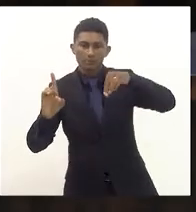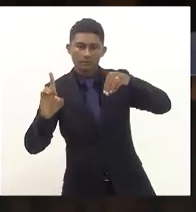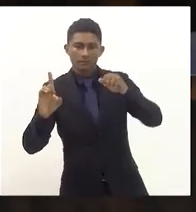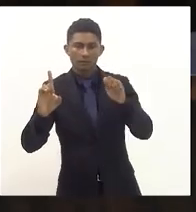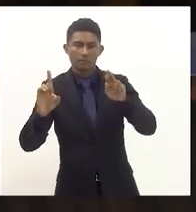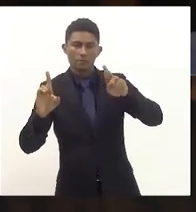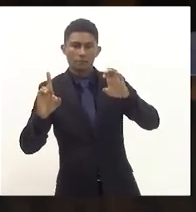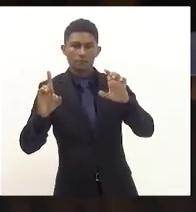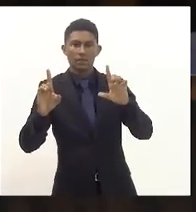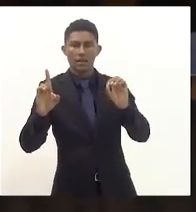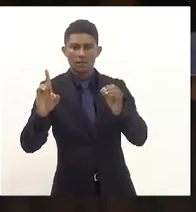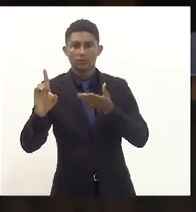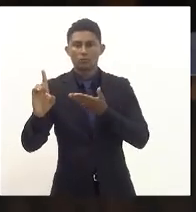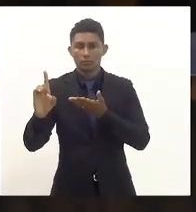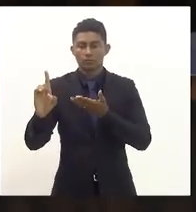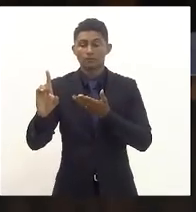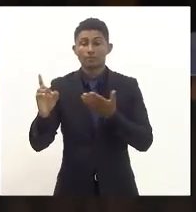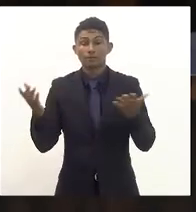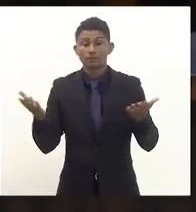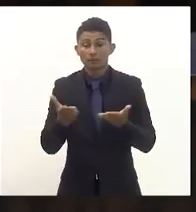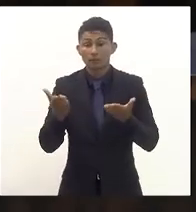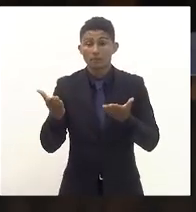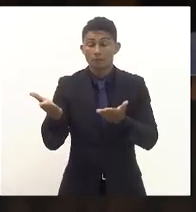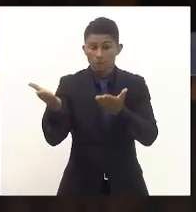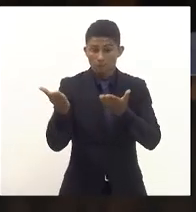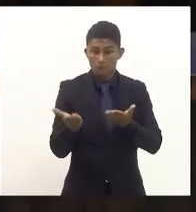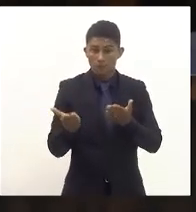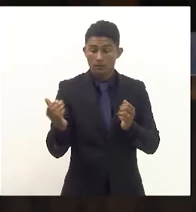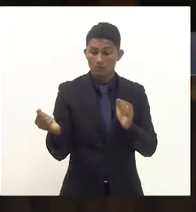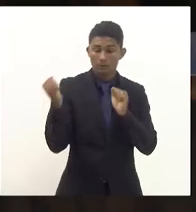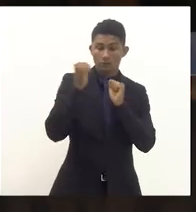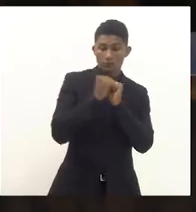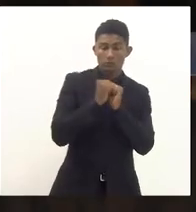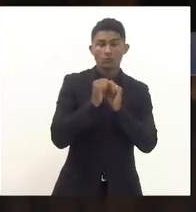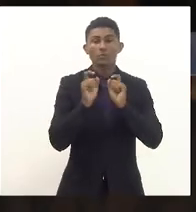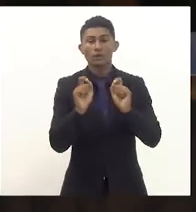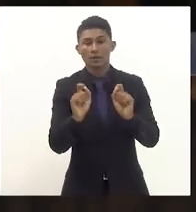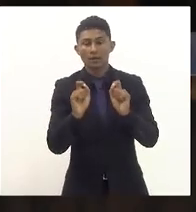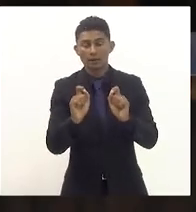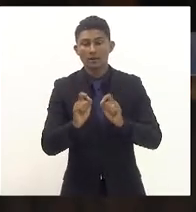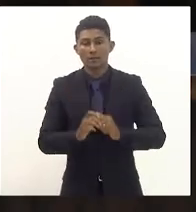e eu quero convidar para estar conosco aqui